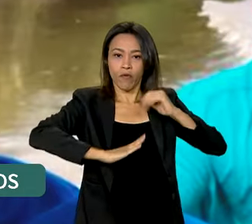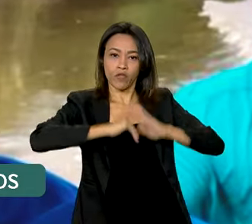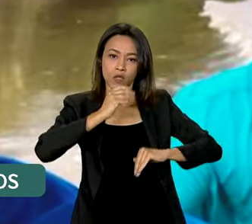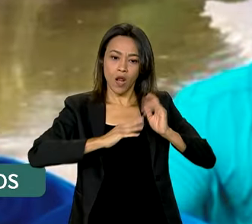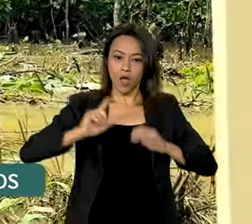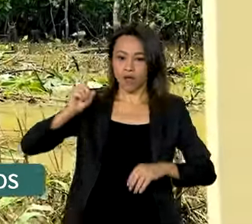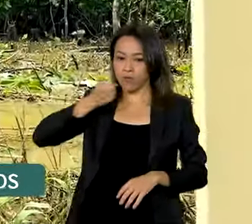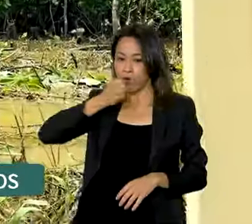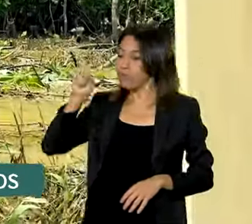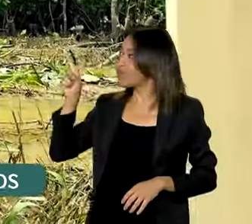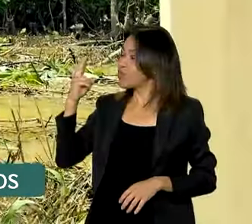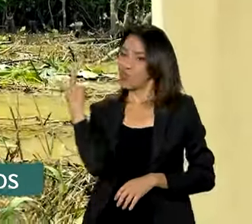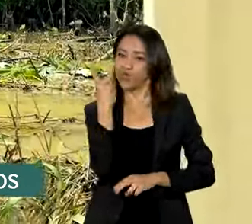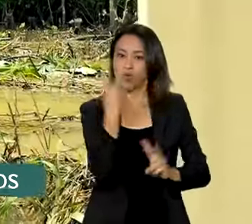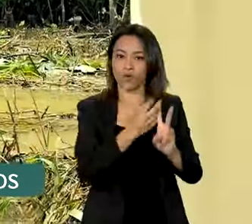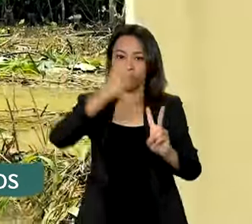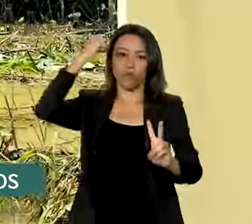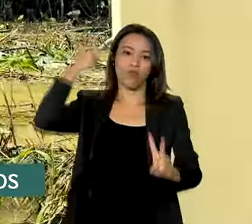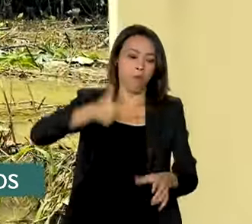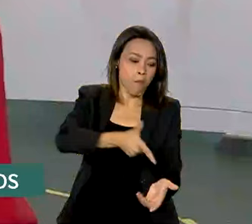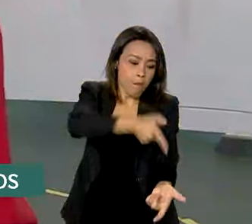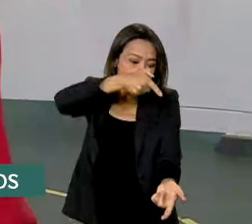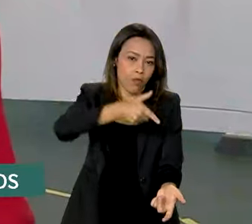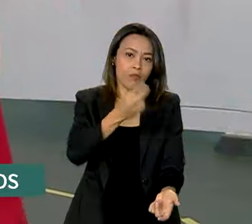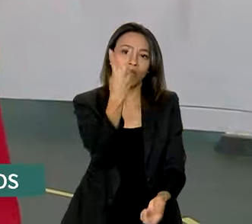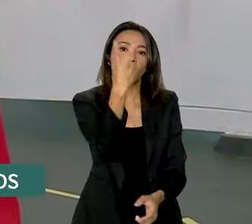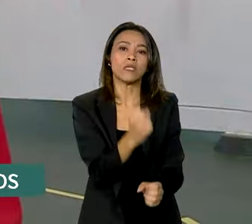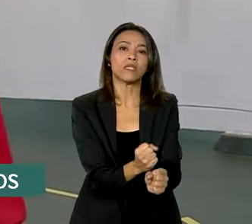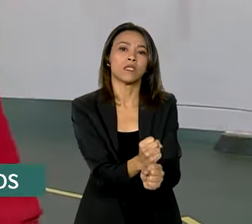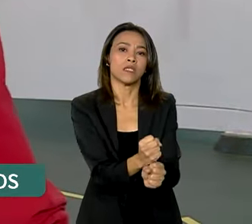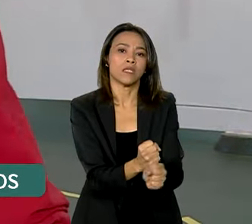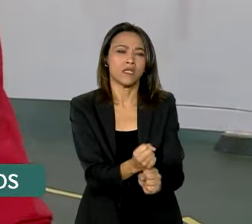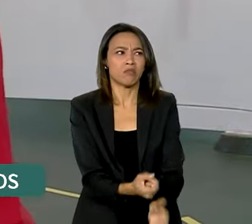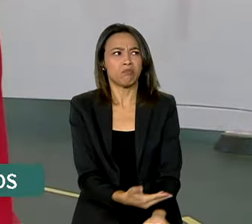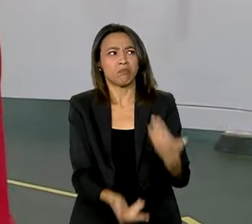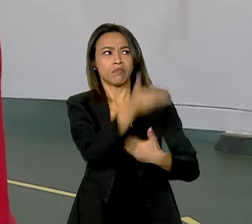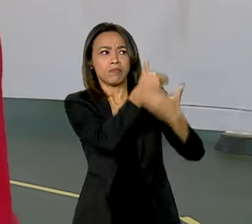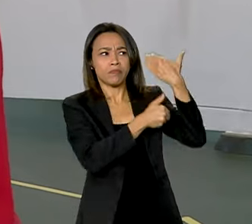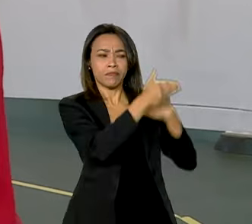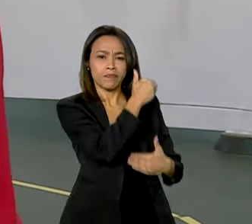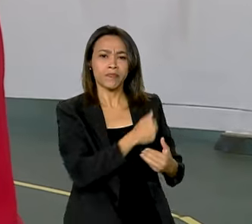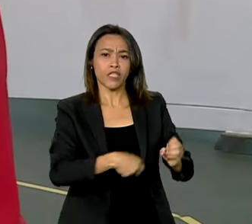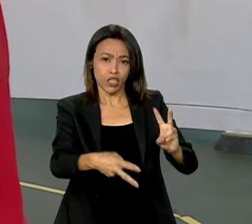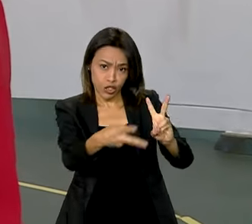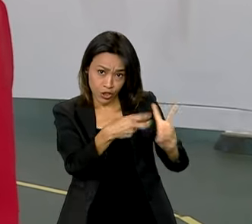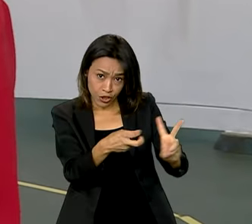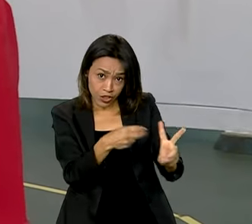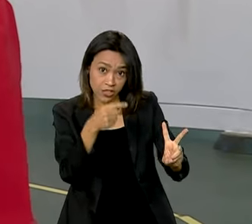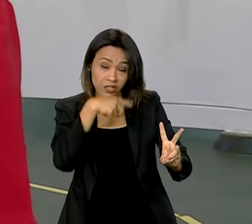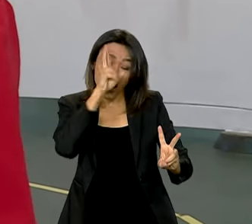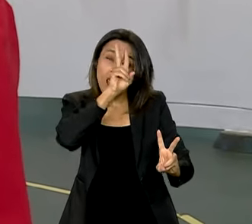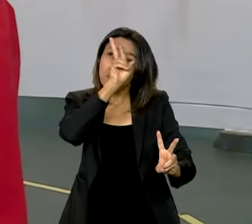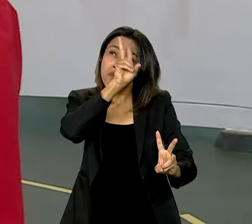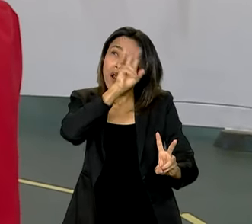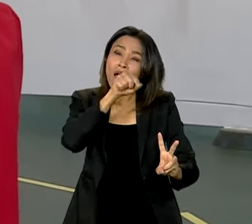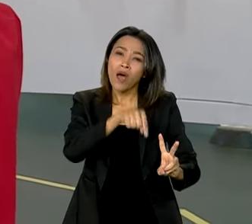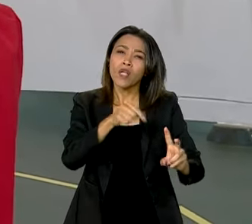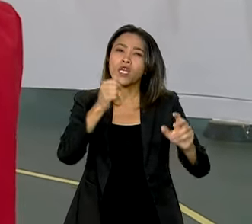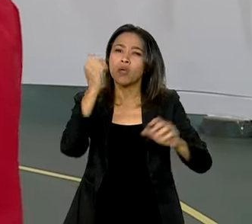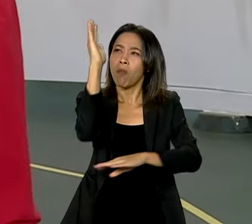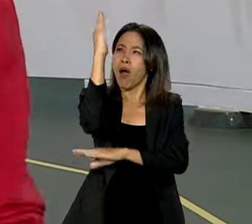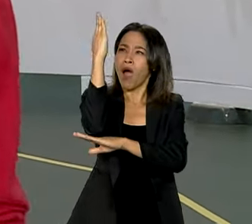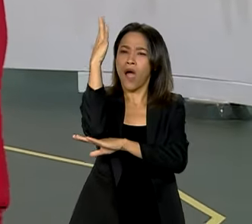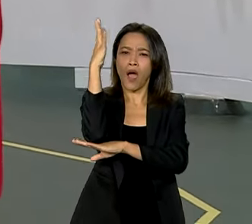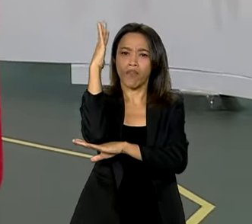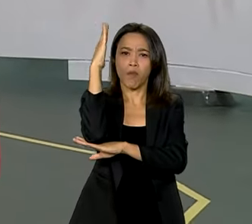Don Phillips foram assassinados há 2 anos. Na época do crime, indígenas do Vale do Javari lembraram que quando uma árvore